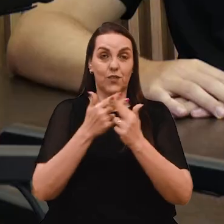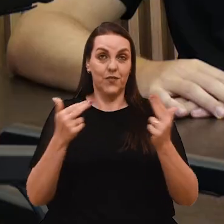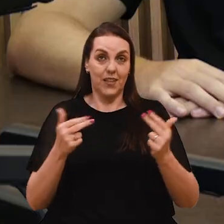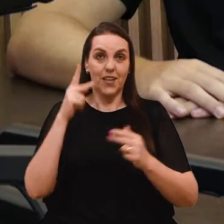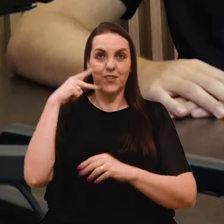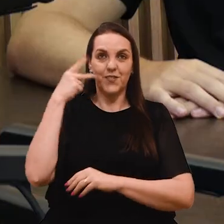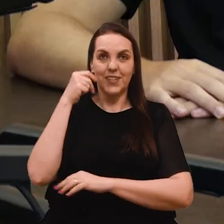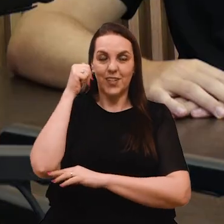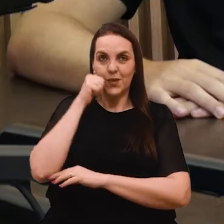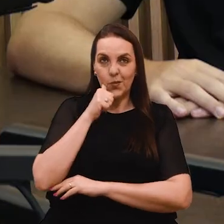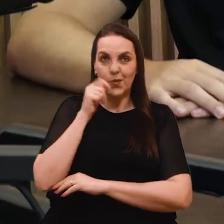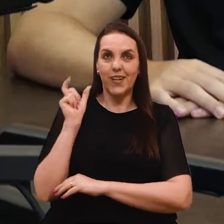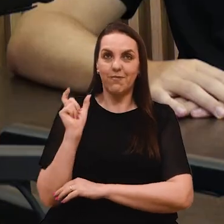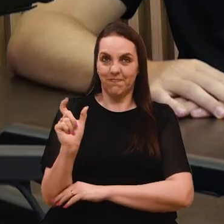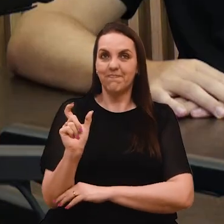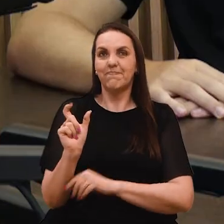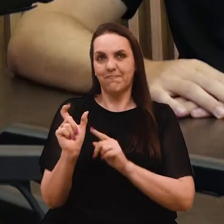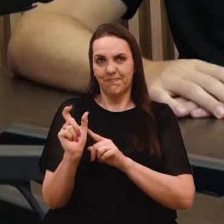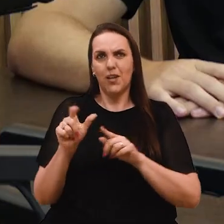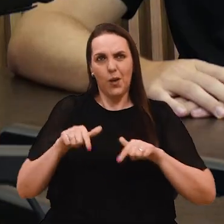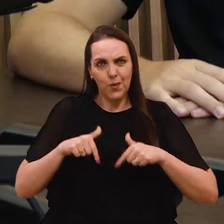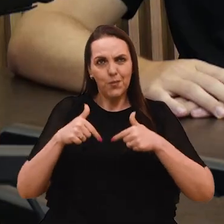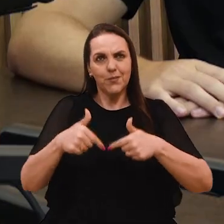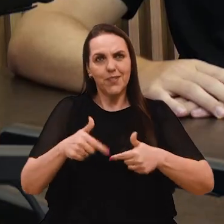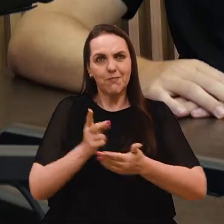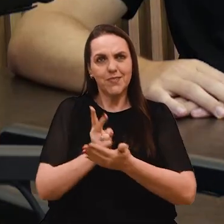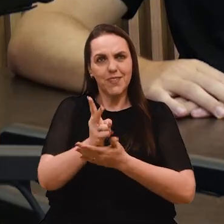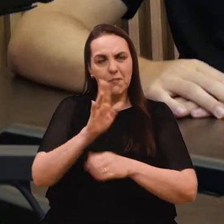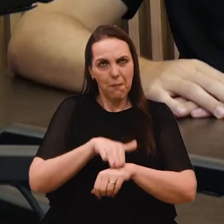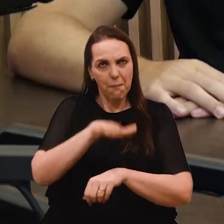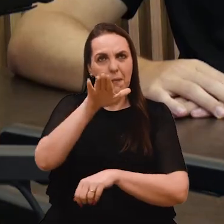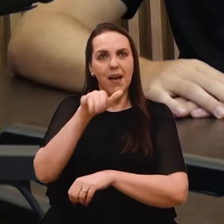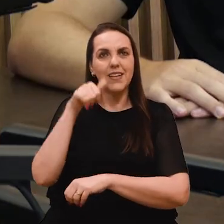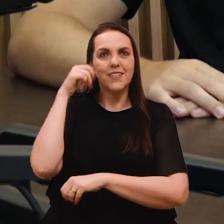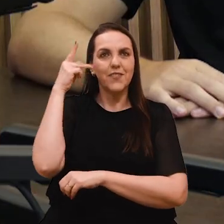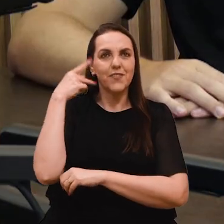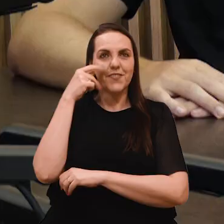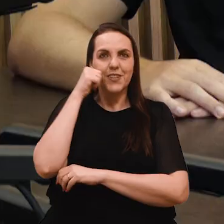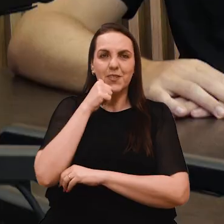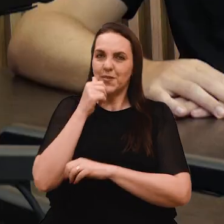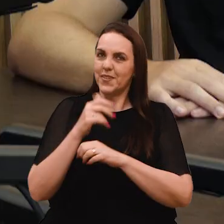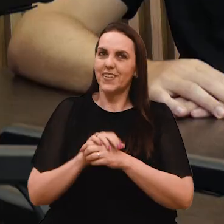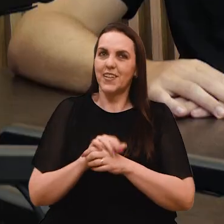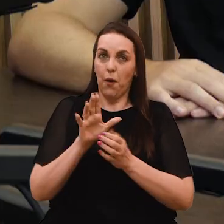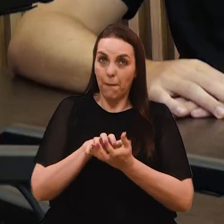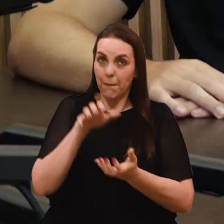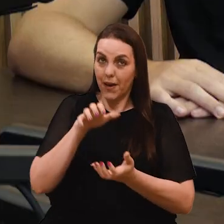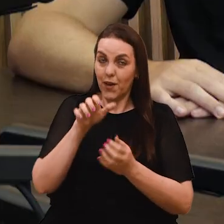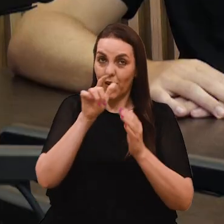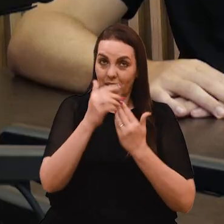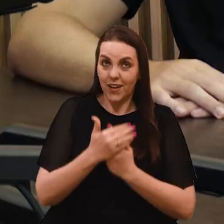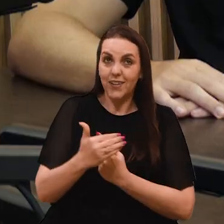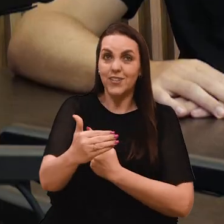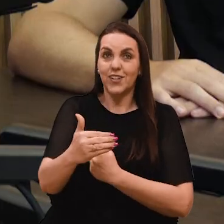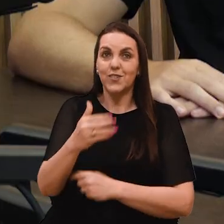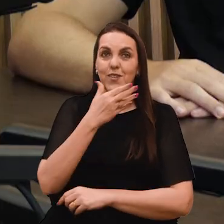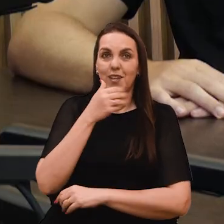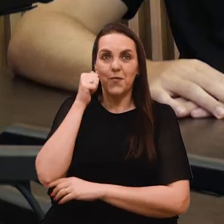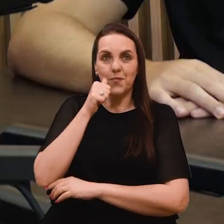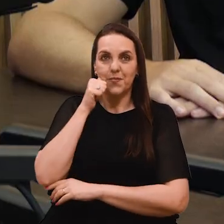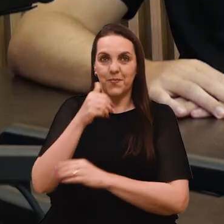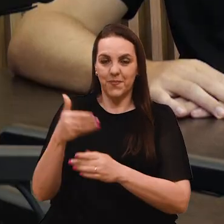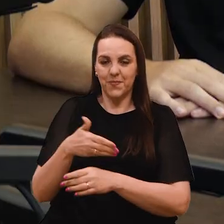vereadora, já que a gente luta tanto para ter mais vereadoras mulheres, mais mulheres, é a maior legislatura de mulheres esse ano,